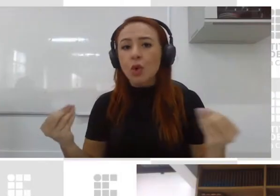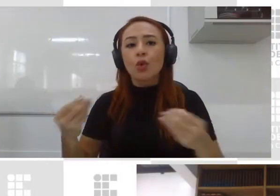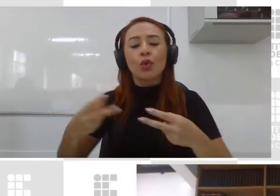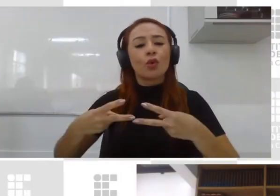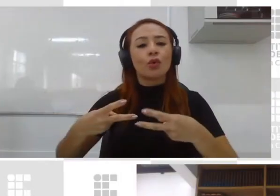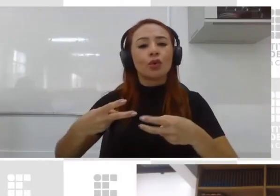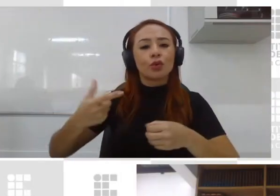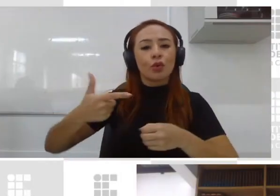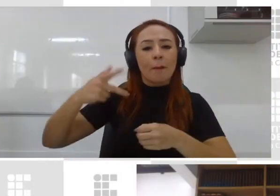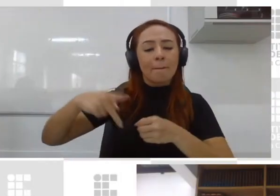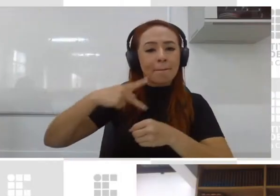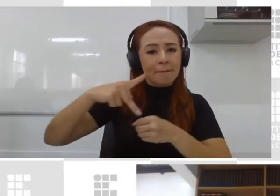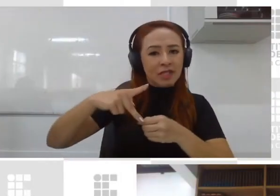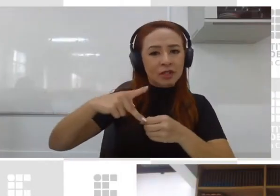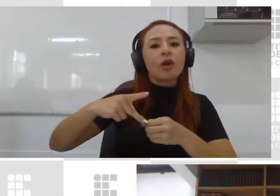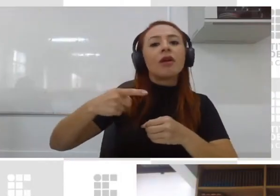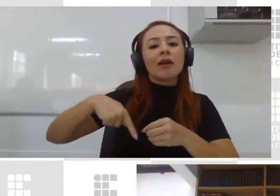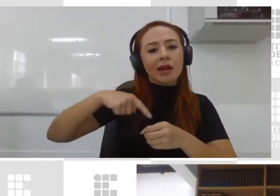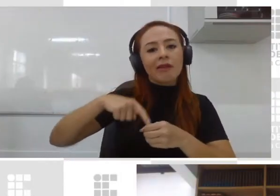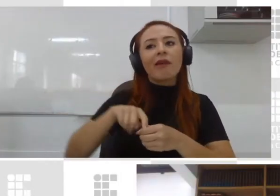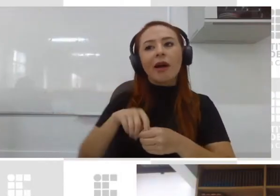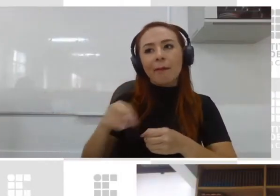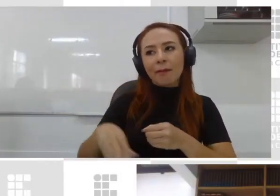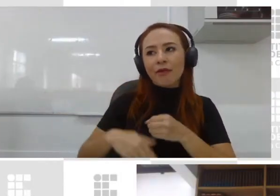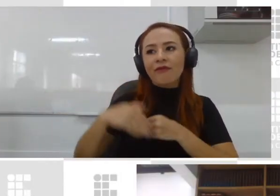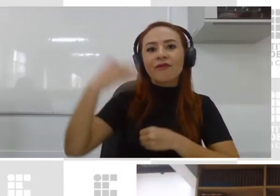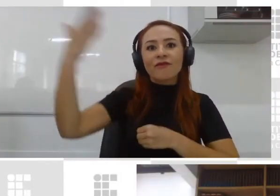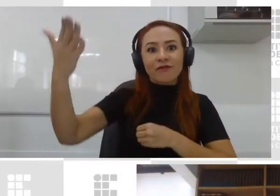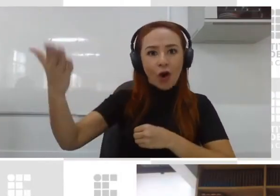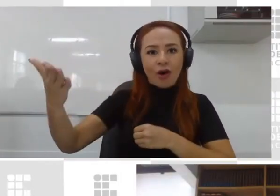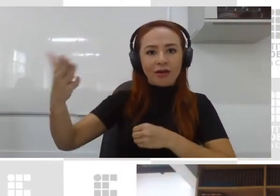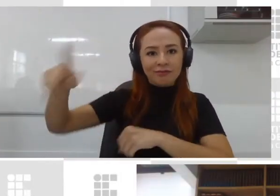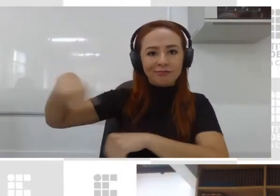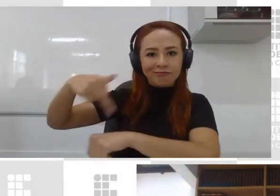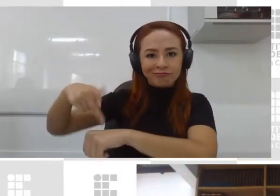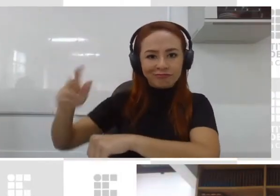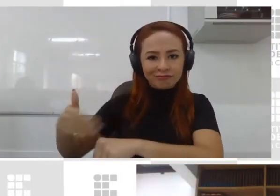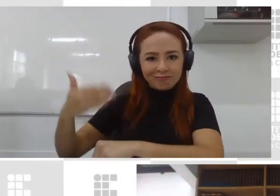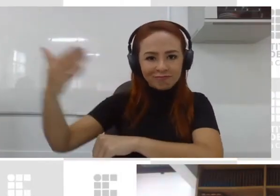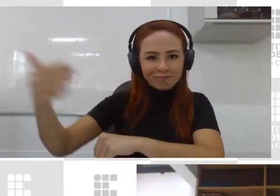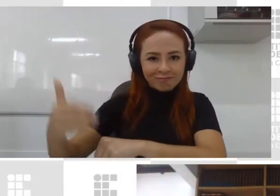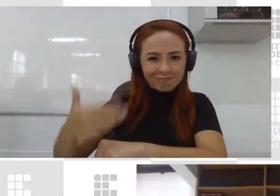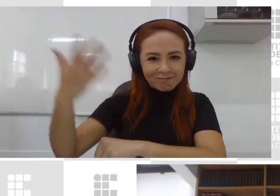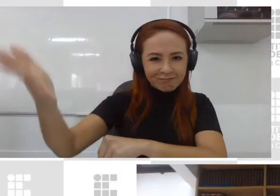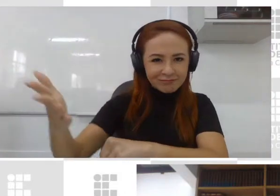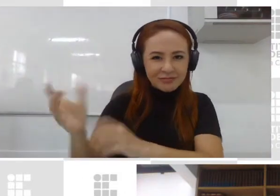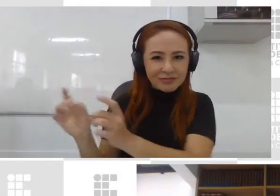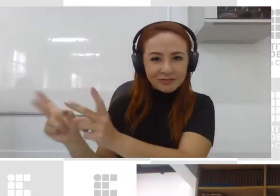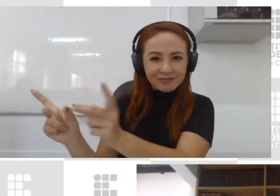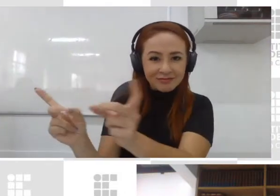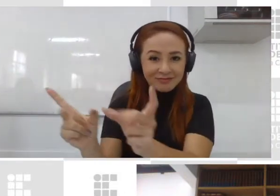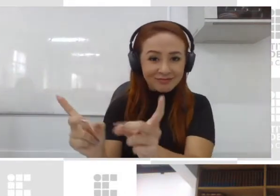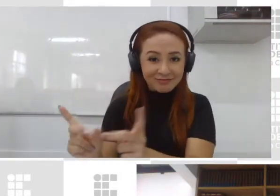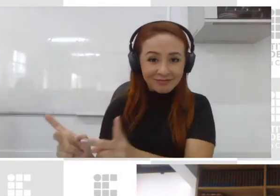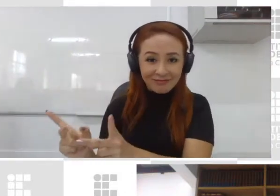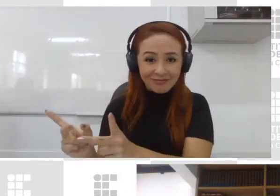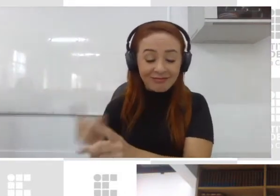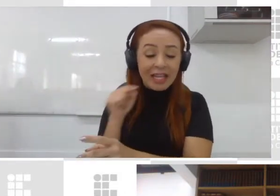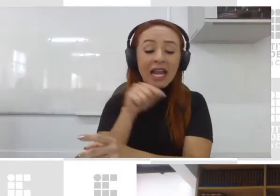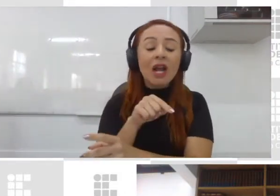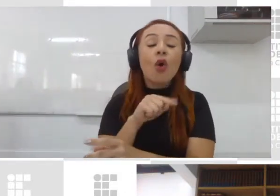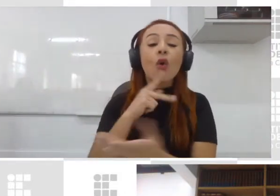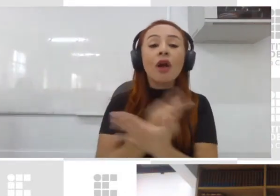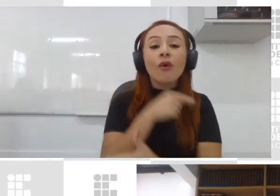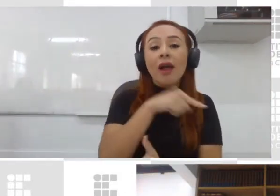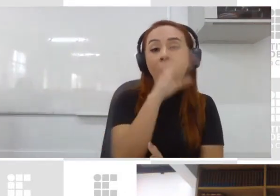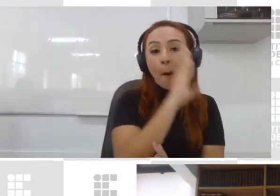ela produz, e isso carrega divisas para o Brasil, aumenta a nossa contabilidade nacional, melhora a